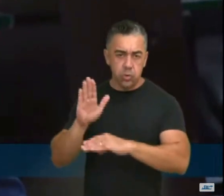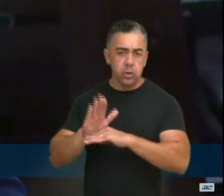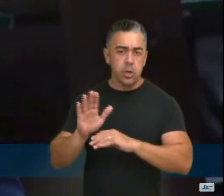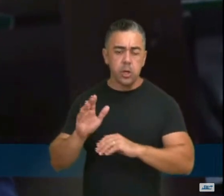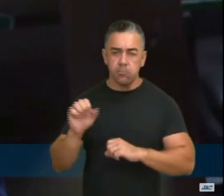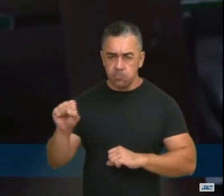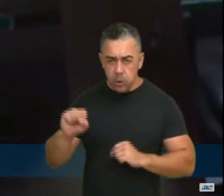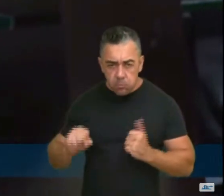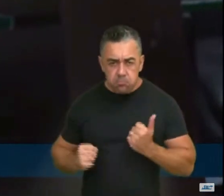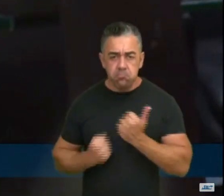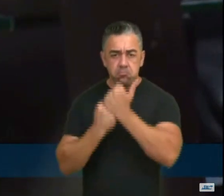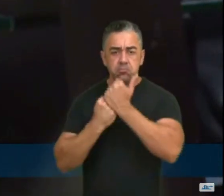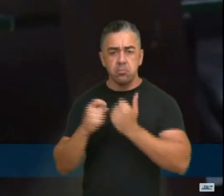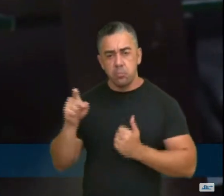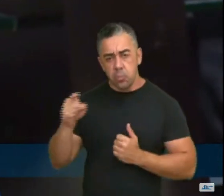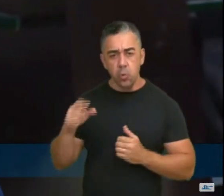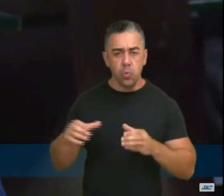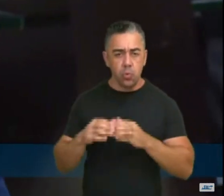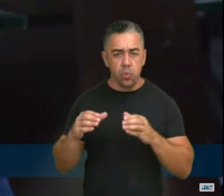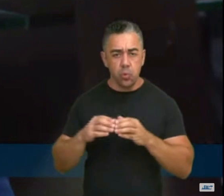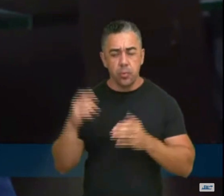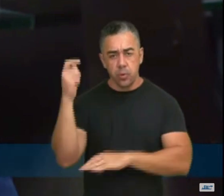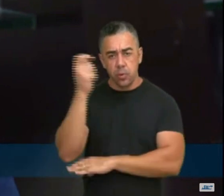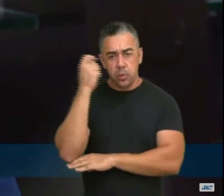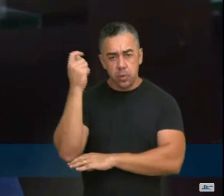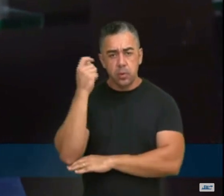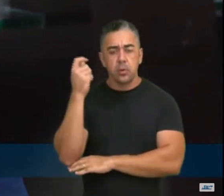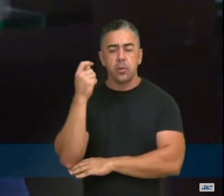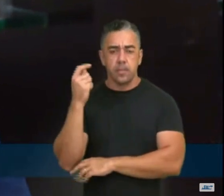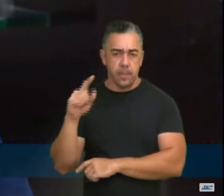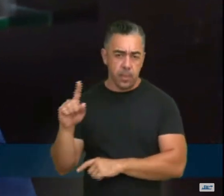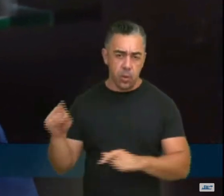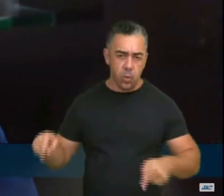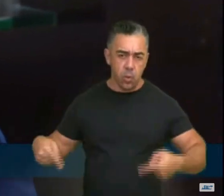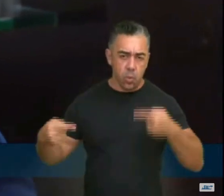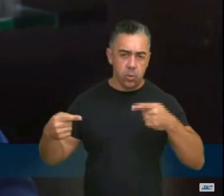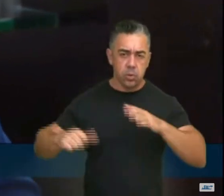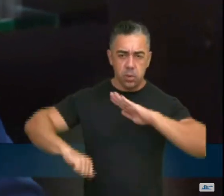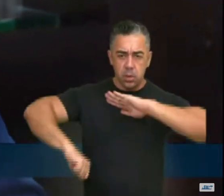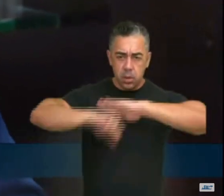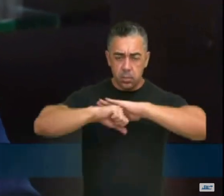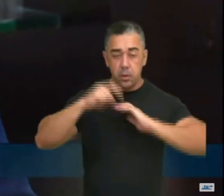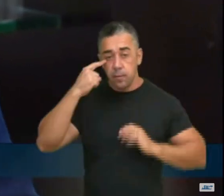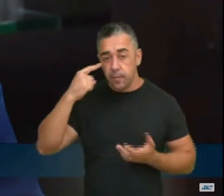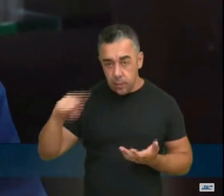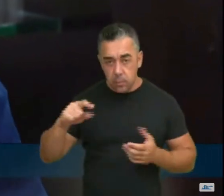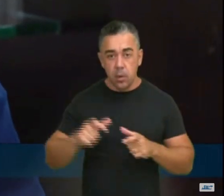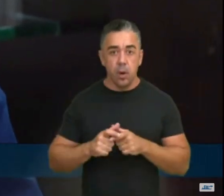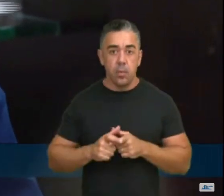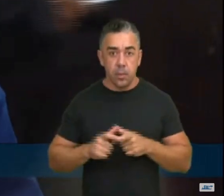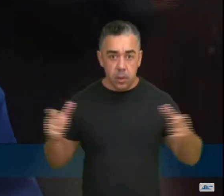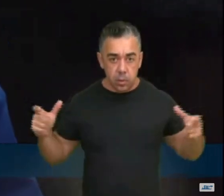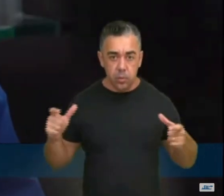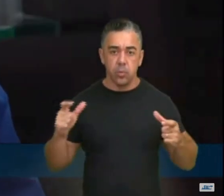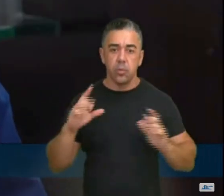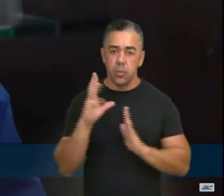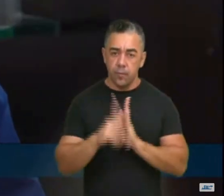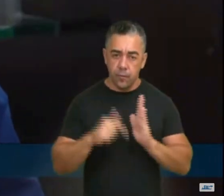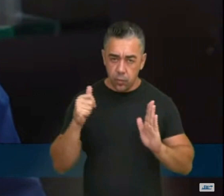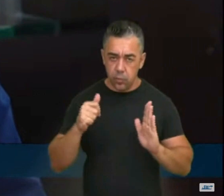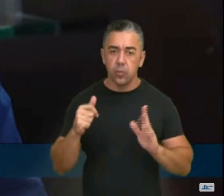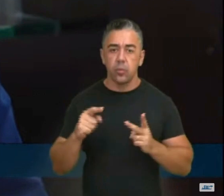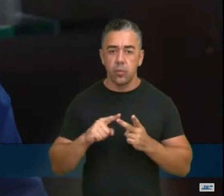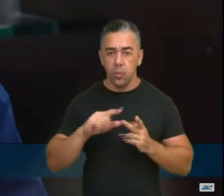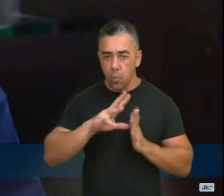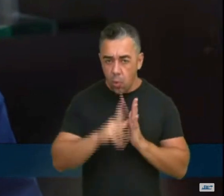as forças de segurança do Rio Grande do Sul no combate ao Crime todos nós vimos que aumentou o número de furtos